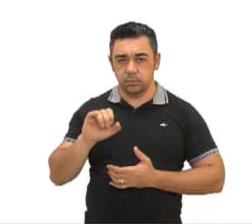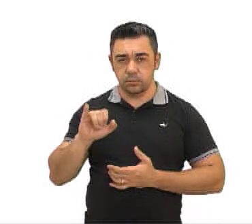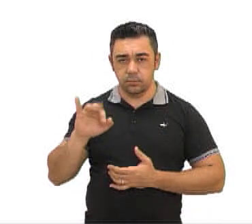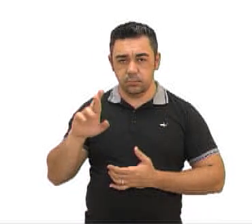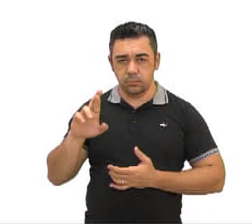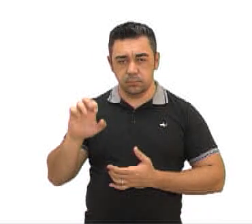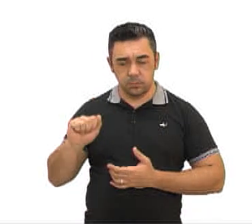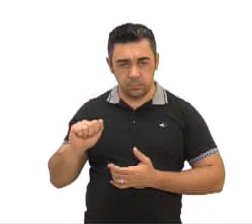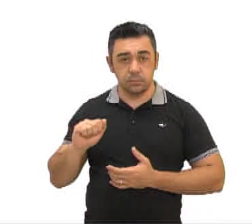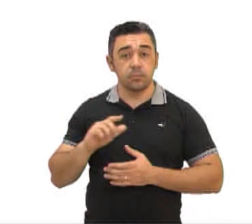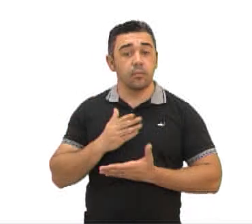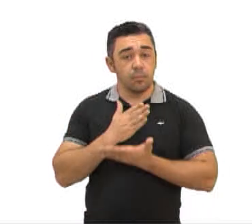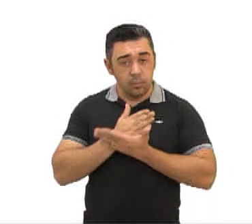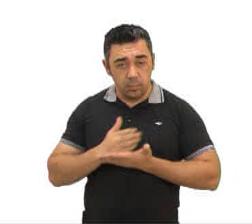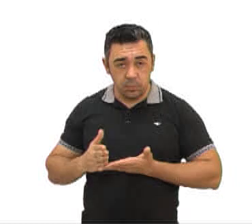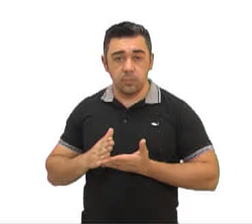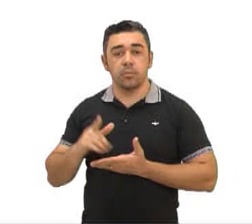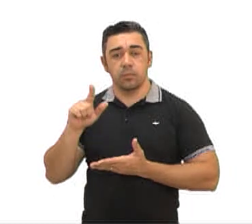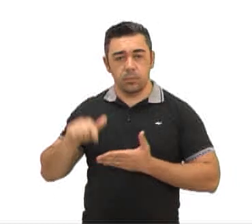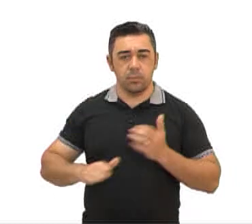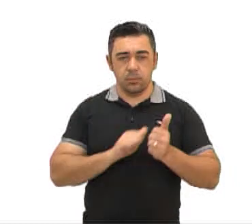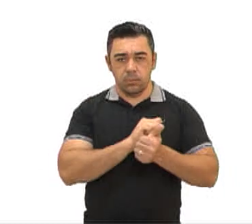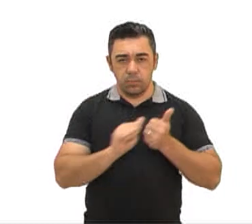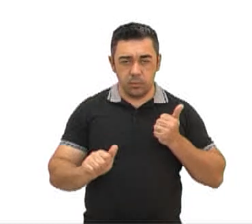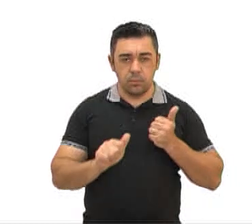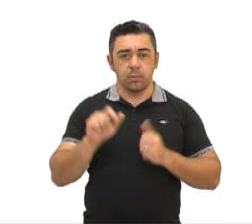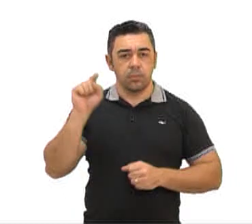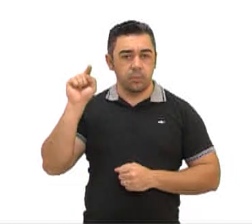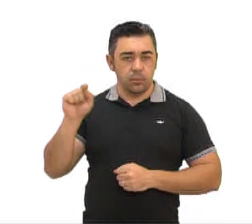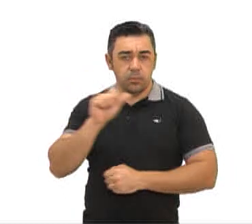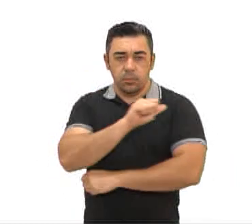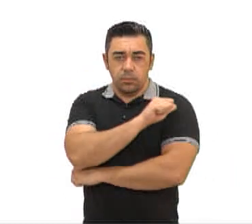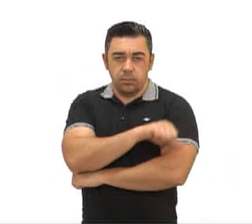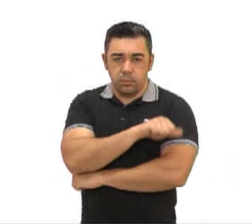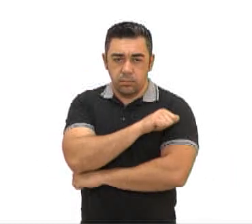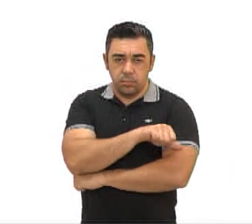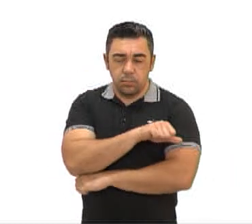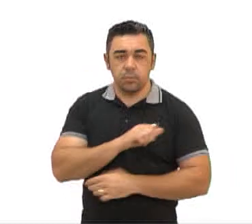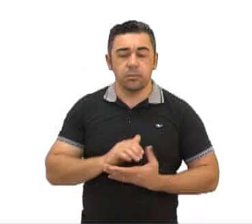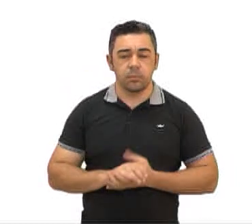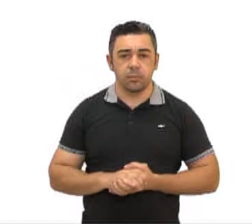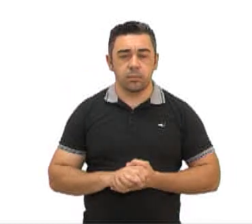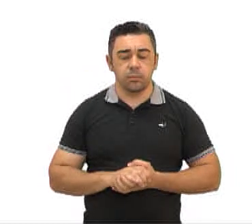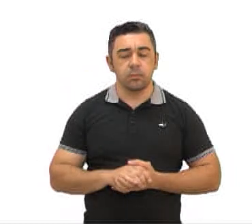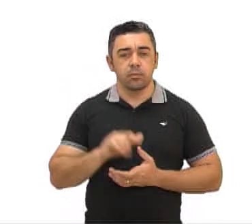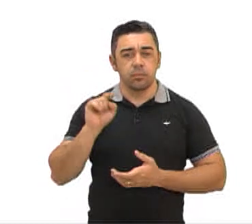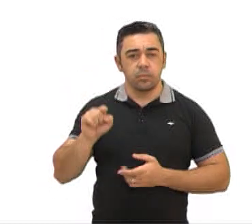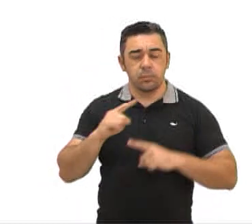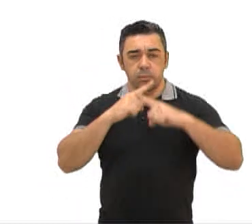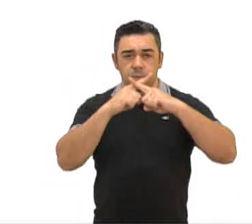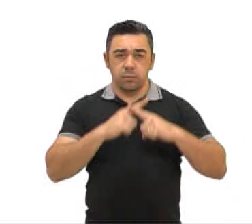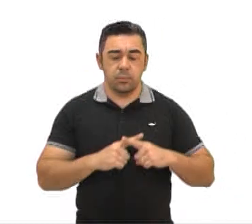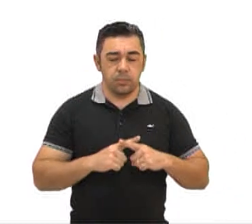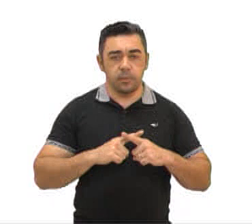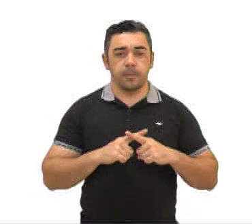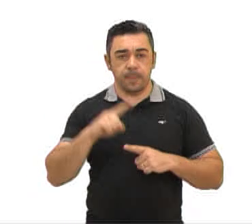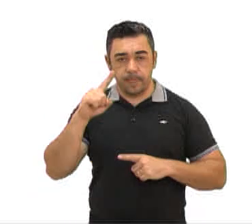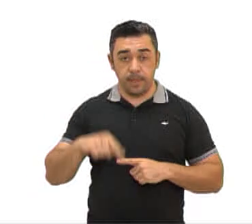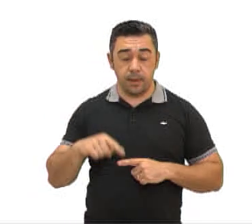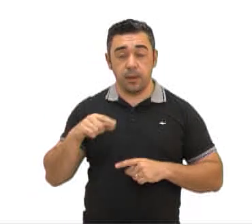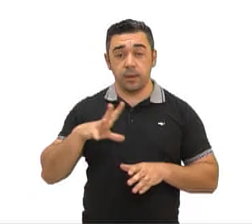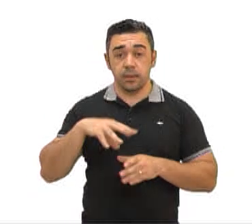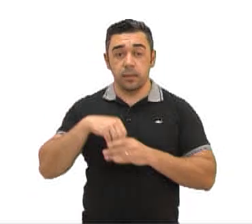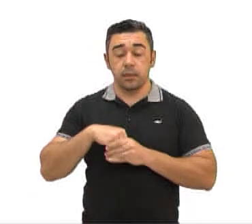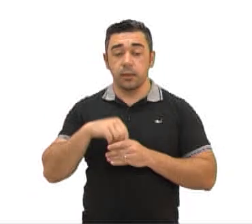responsável pela introdução do esporte lá no estado do Rio de Janeiro. E as competições aconteciam nas